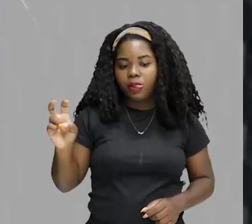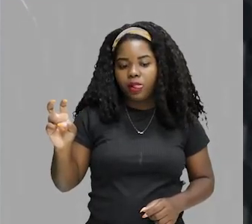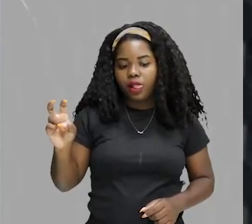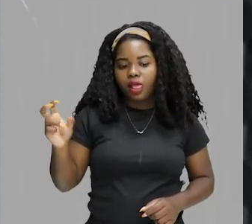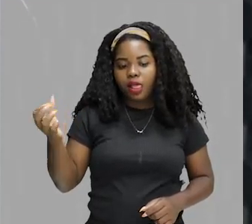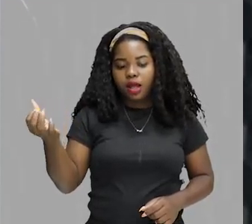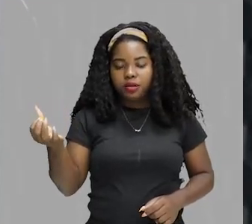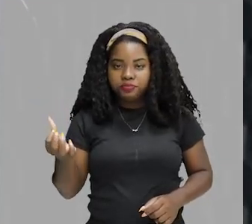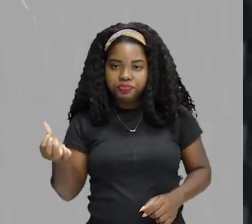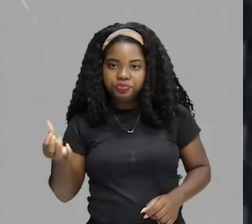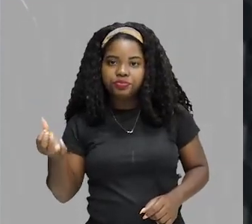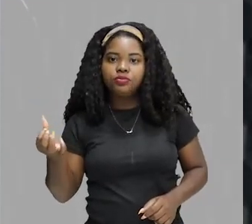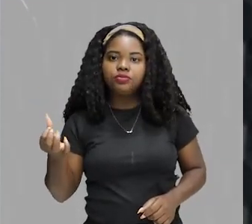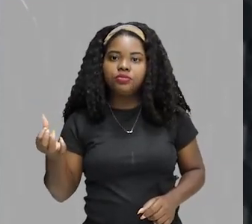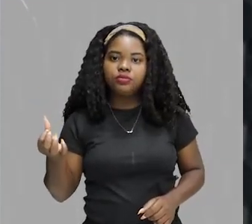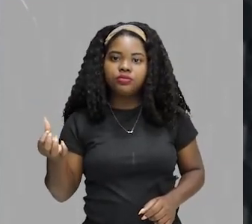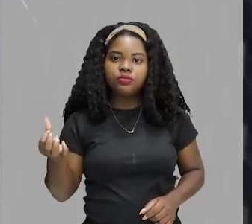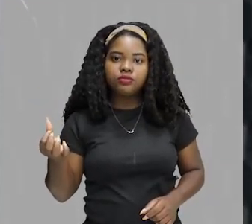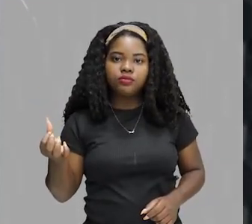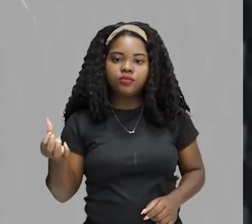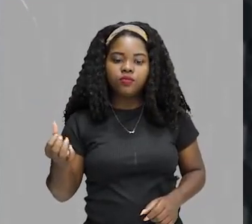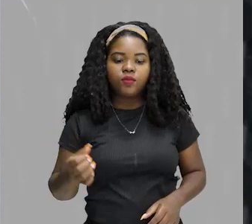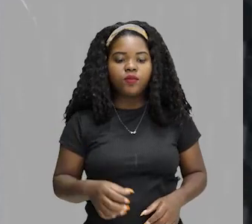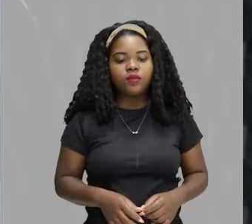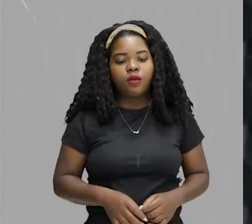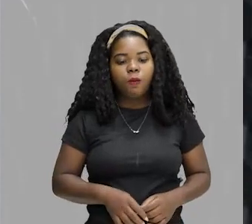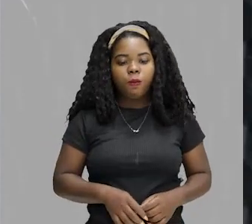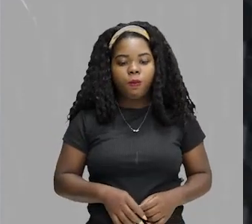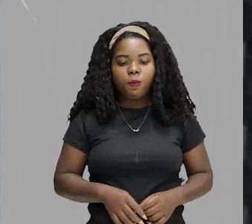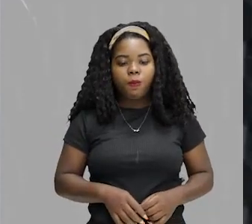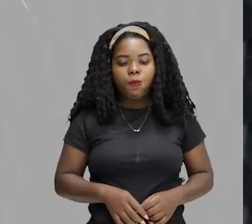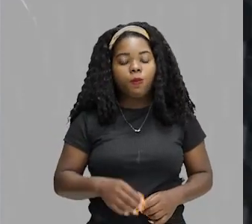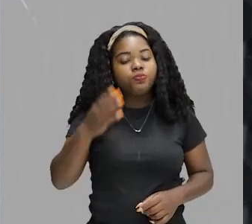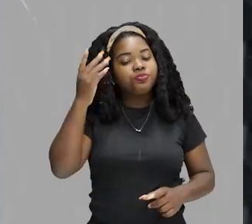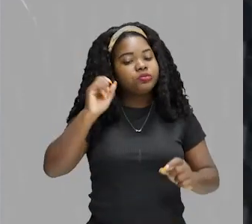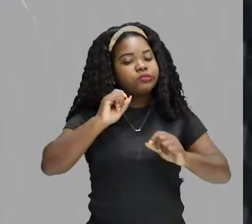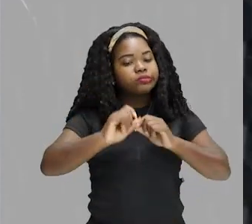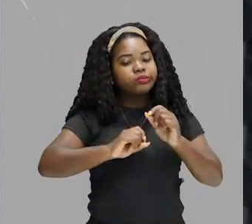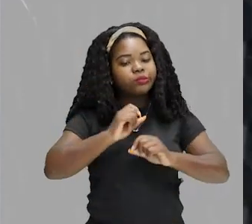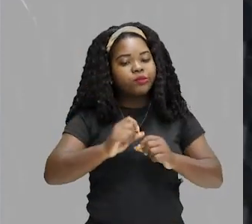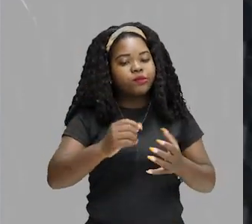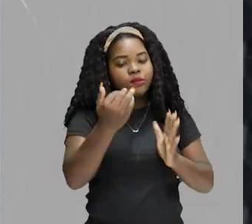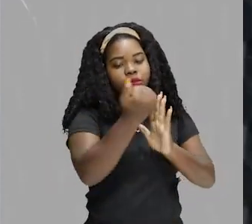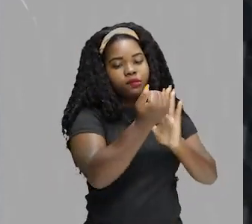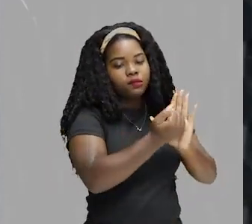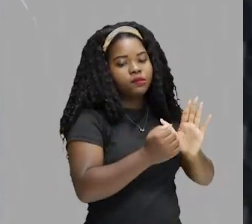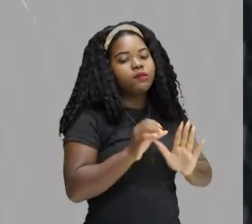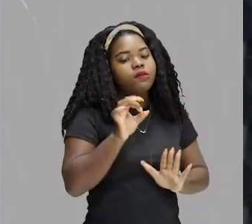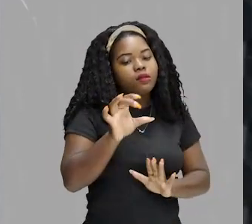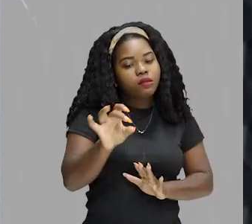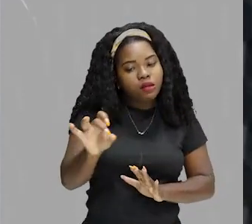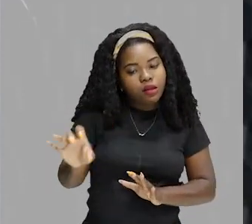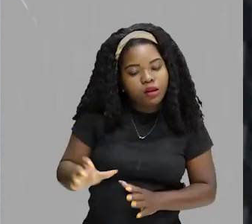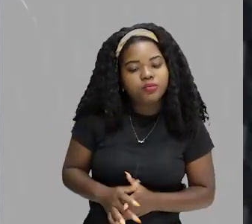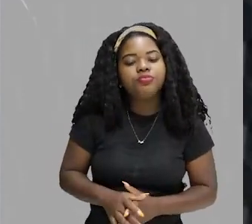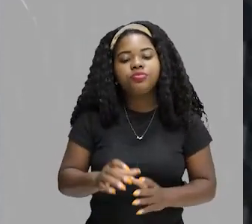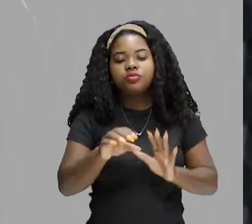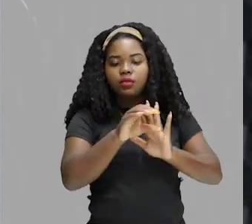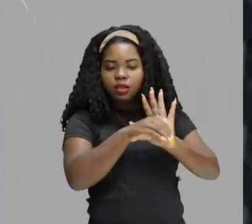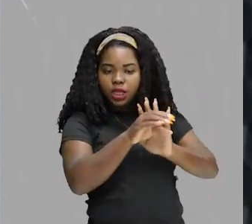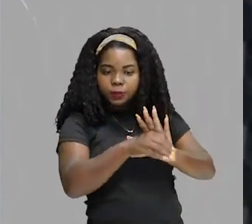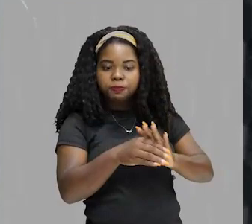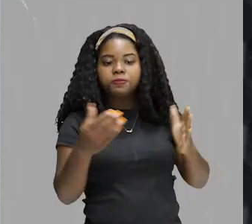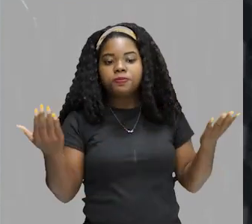de rebote e esportes de combate. Tá, sabendo a classificação dos esportes de invasão, conceito de